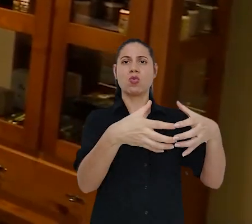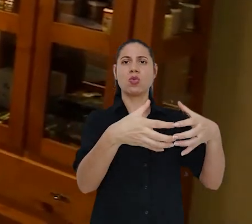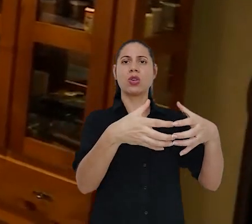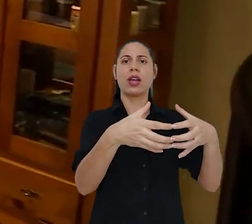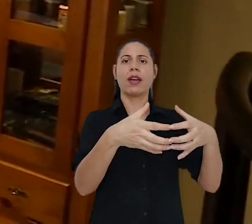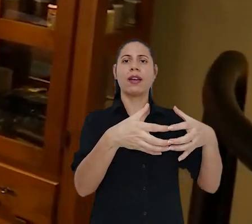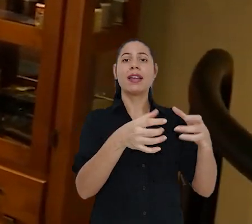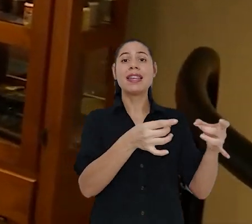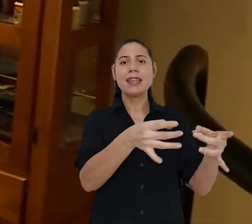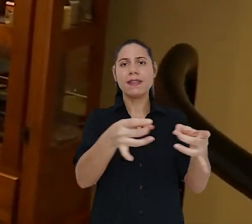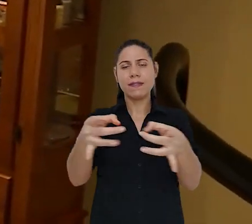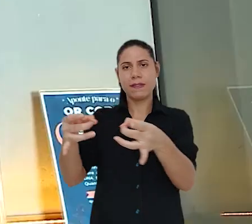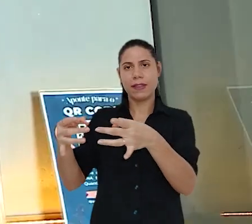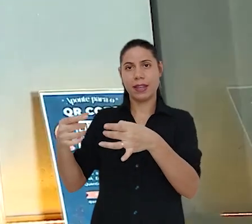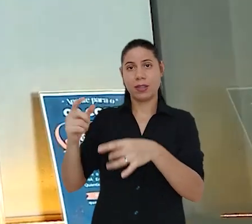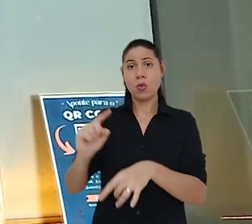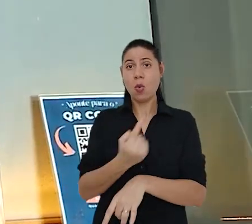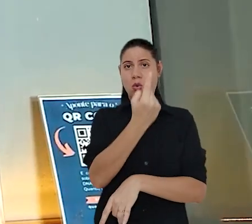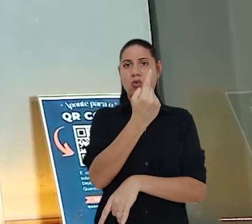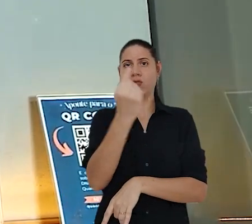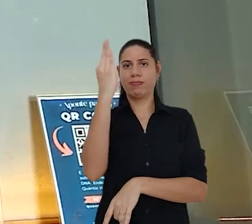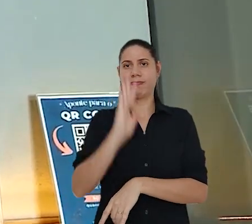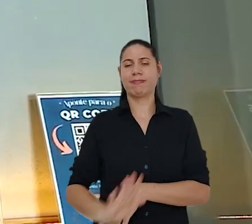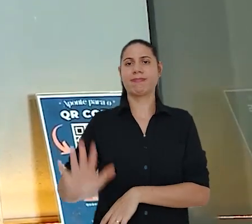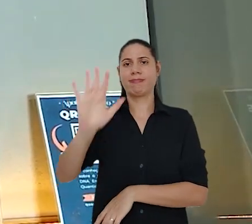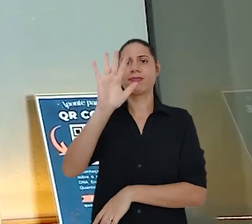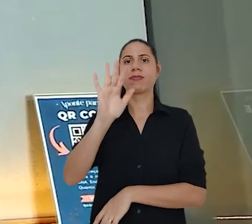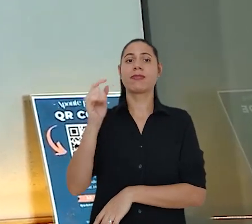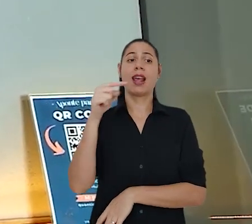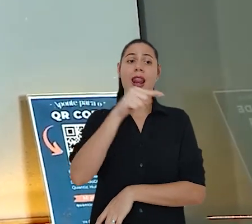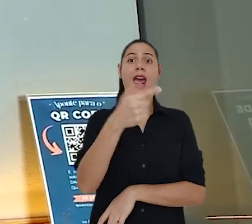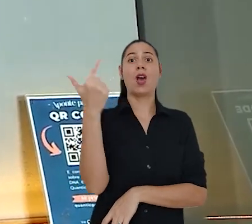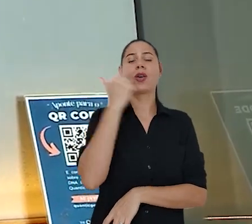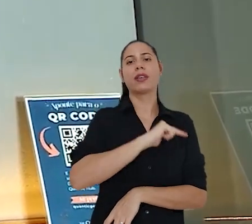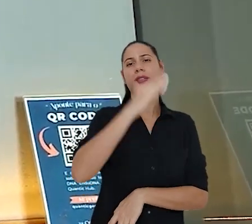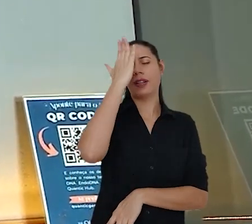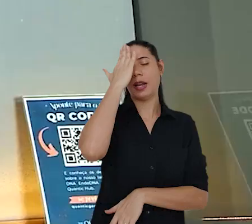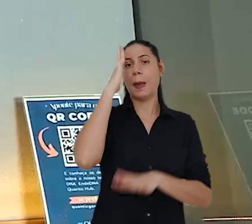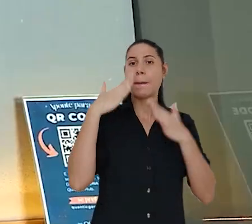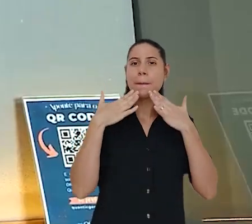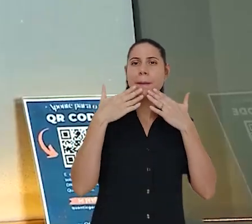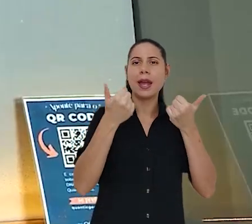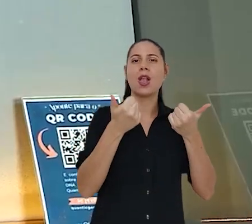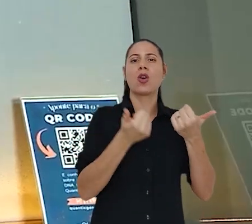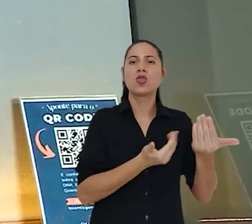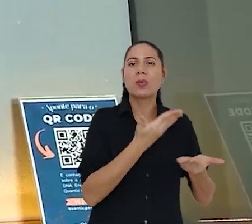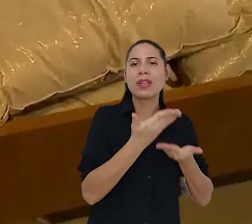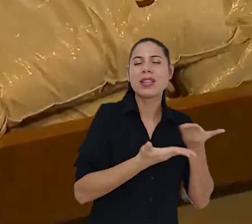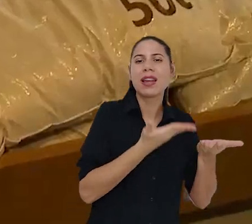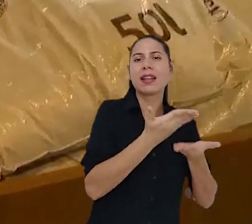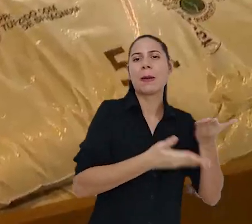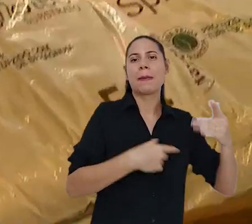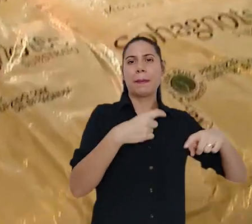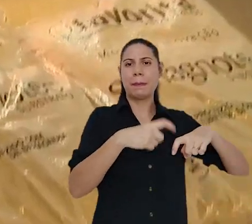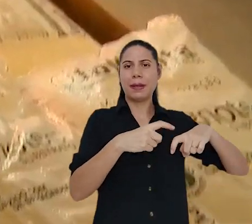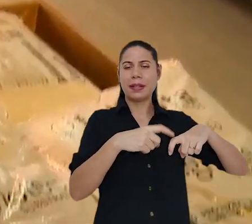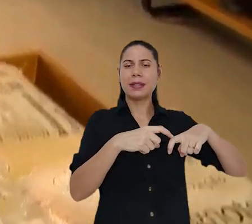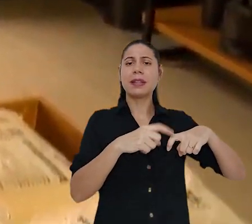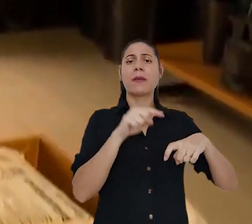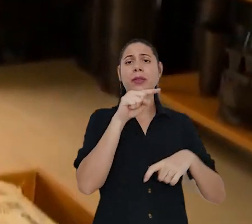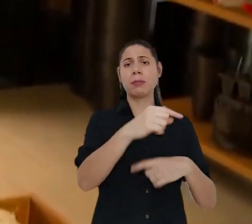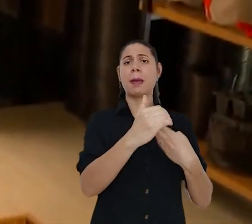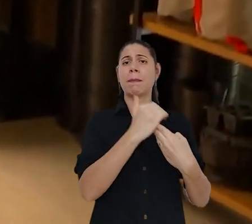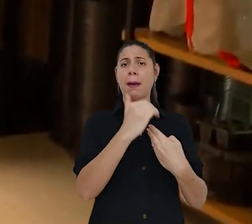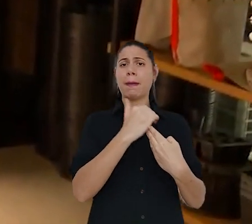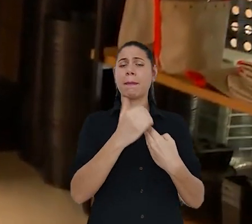de cannabis do Brasil. Um lugar onde é possível entender melhor sobre os efeitos medicinais da planta e receber